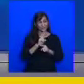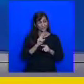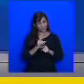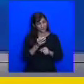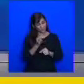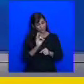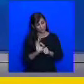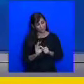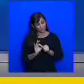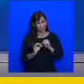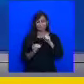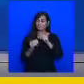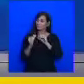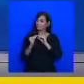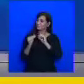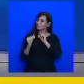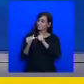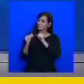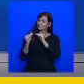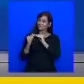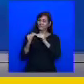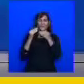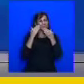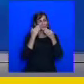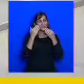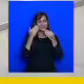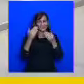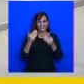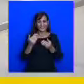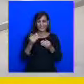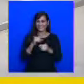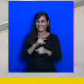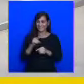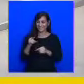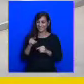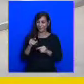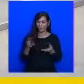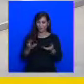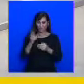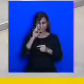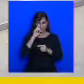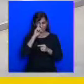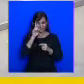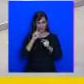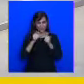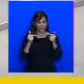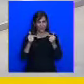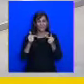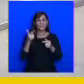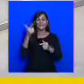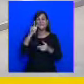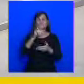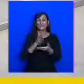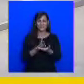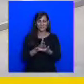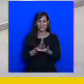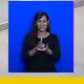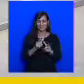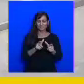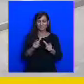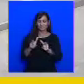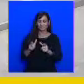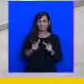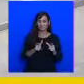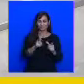Auditoras, confirmam? Sim, confirmo. Sim, confirmo. Obrigado. E aí, hoje foi o seu dia de sorte? Após a apuração, você